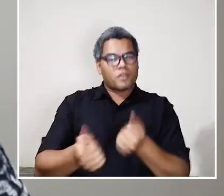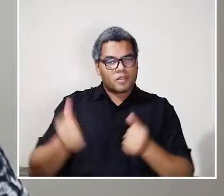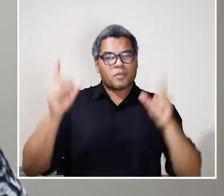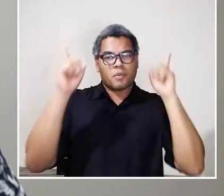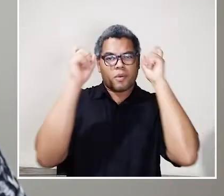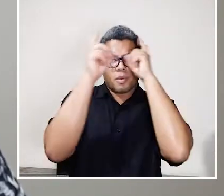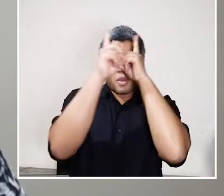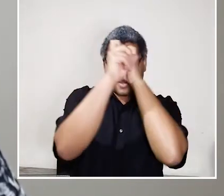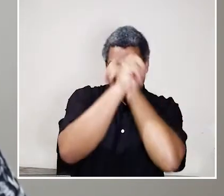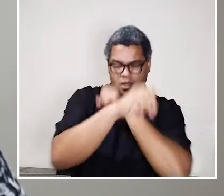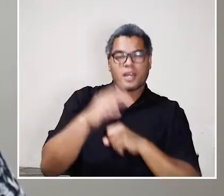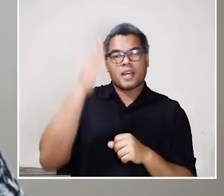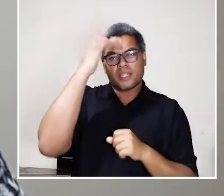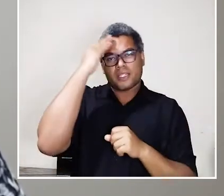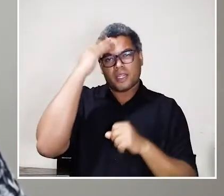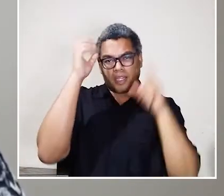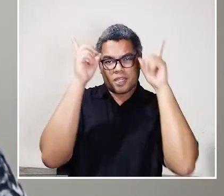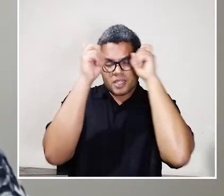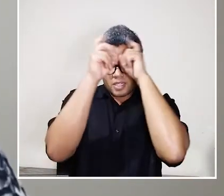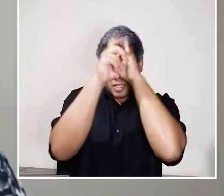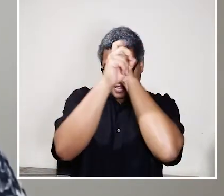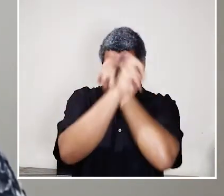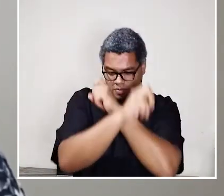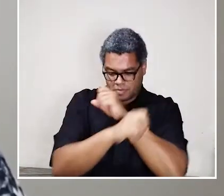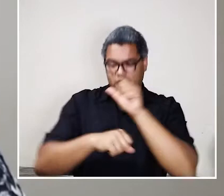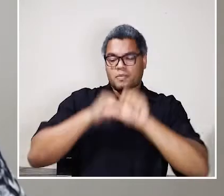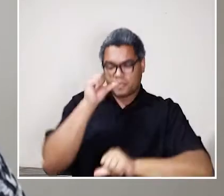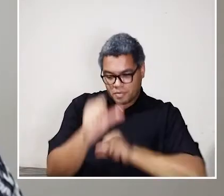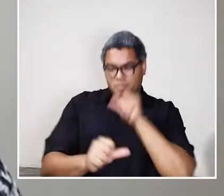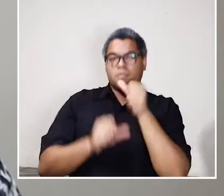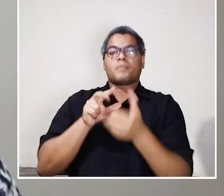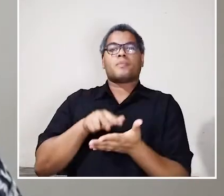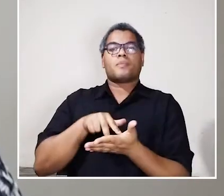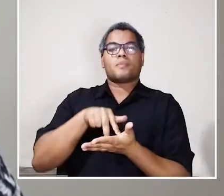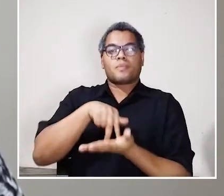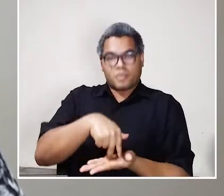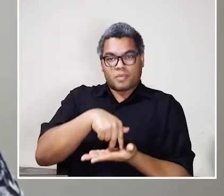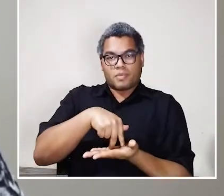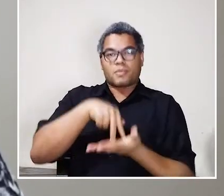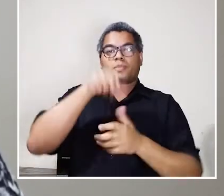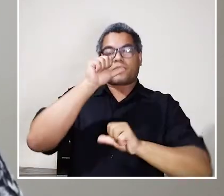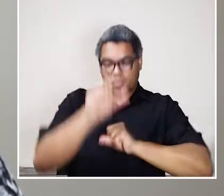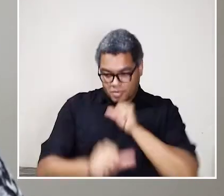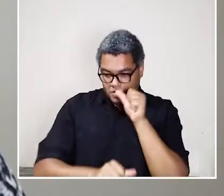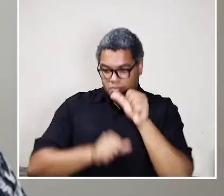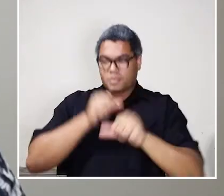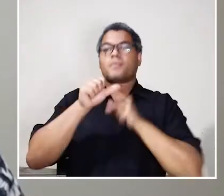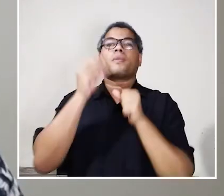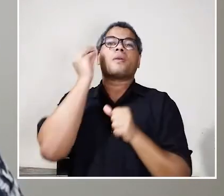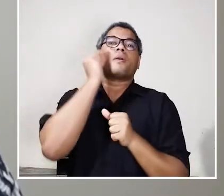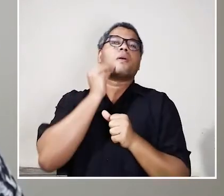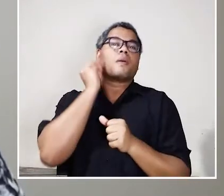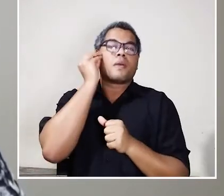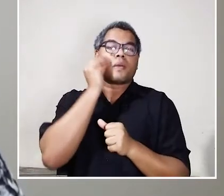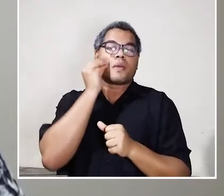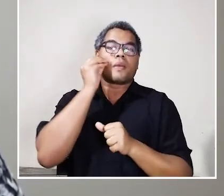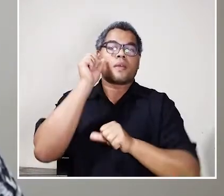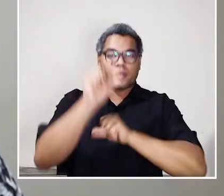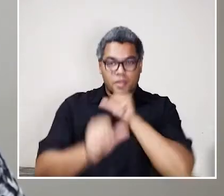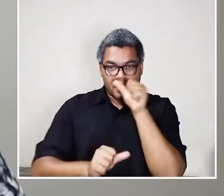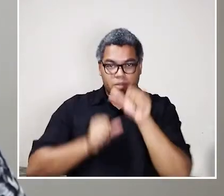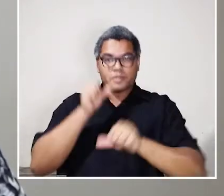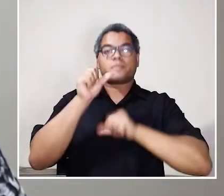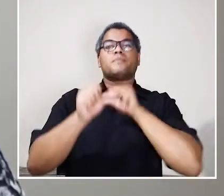tribulações, sabendo que a tribulação produz perseverança, a perseverança produz experiência e a experiência